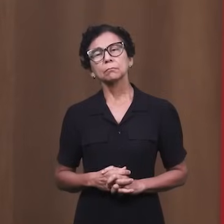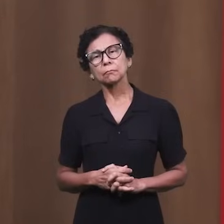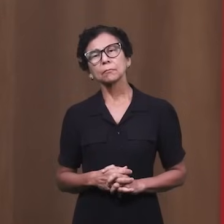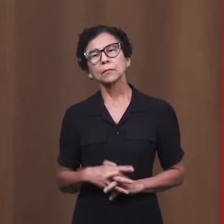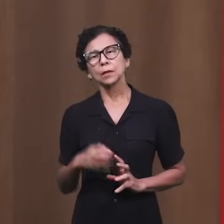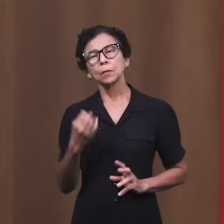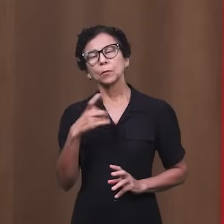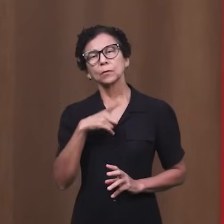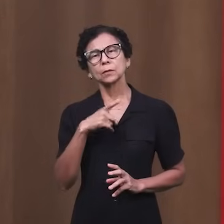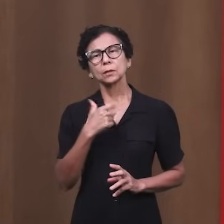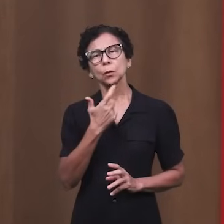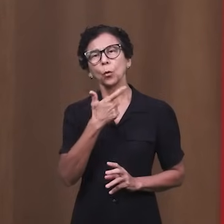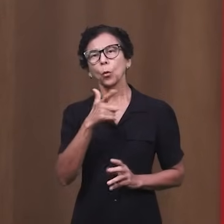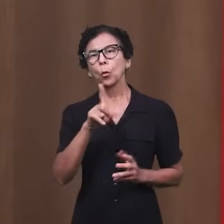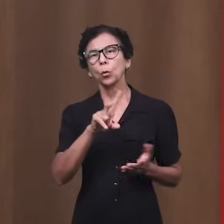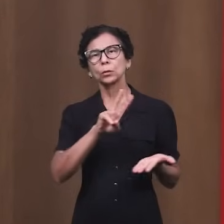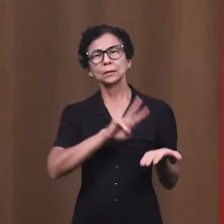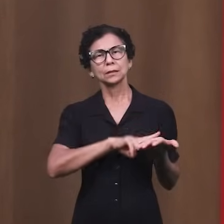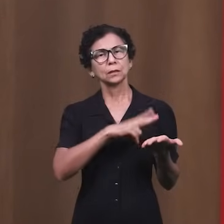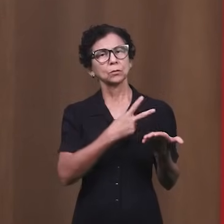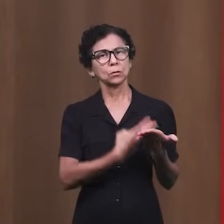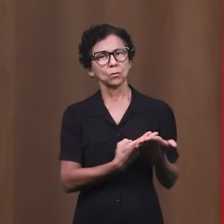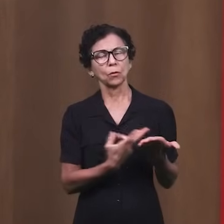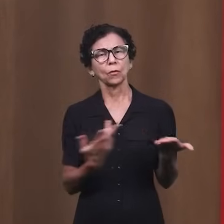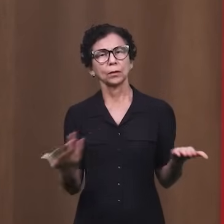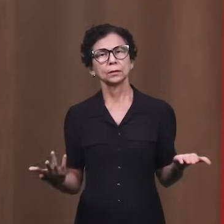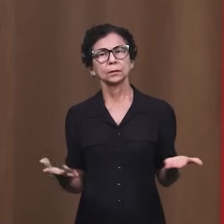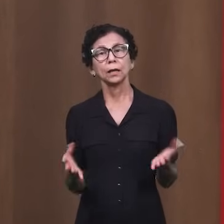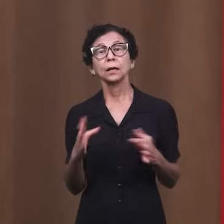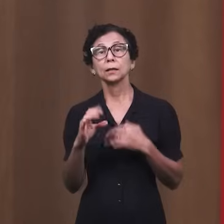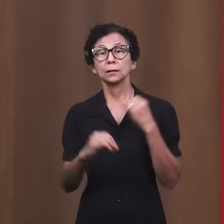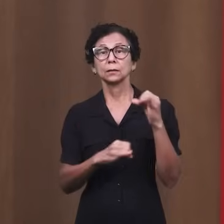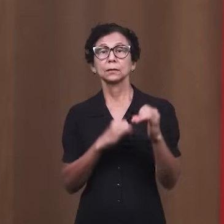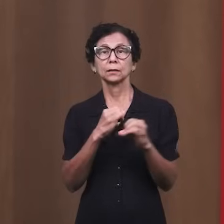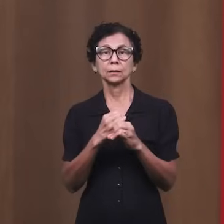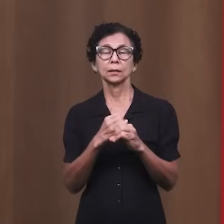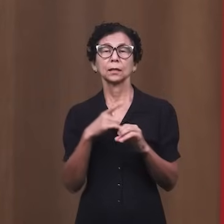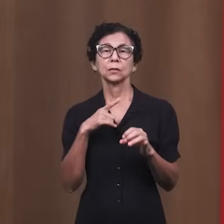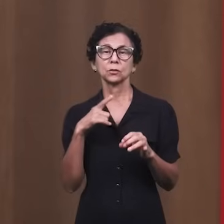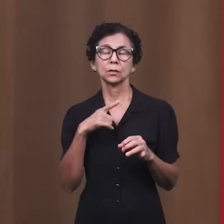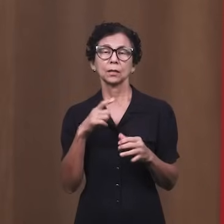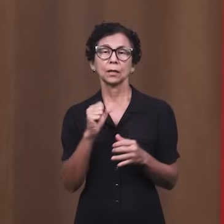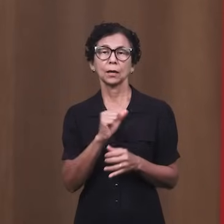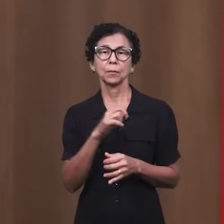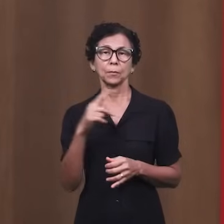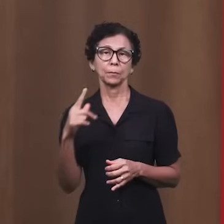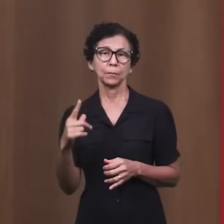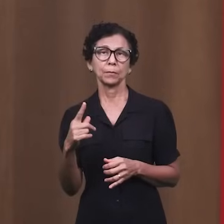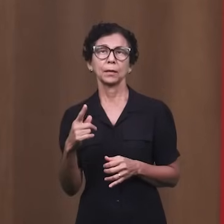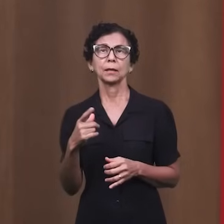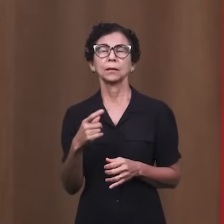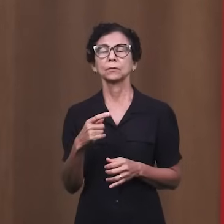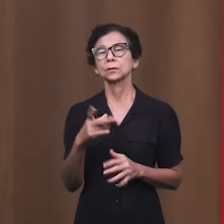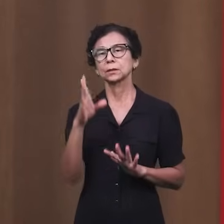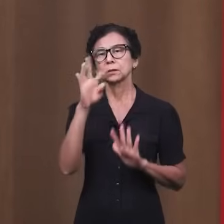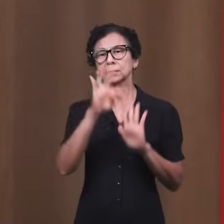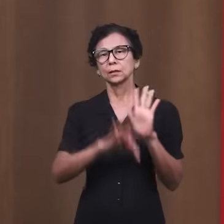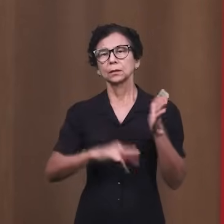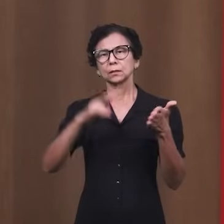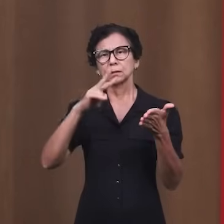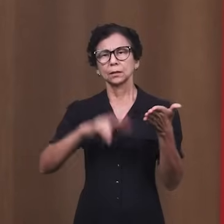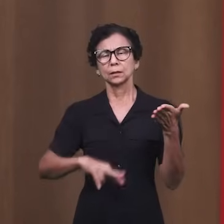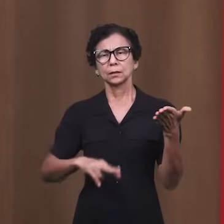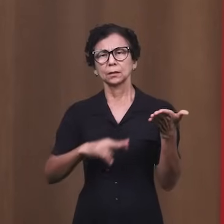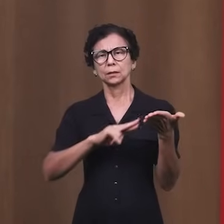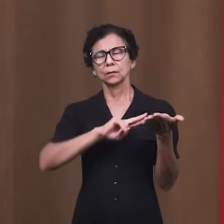algumas versões diferentes hoje até na internet tem aplicativos que você quando lê um texto já aparece o